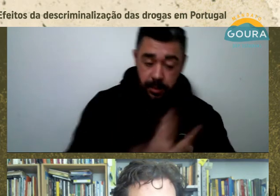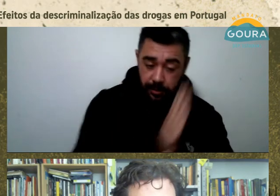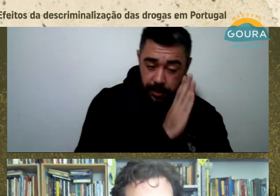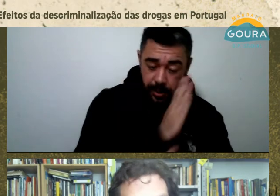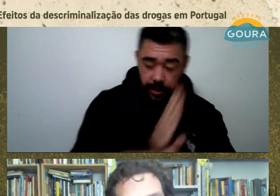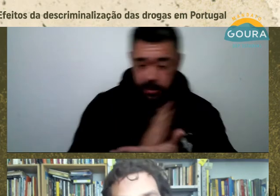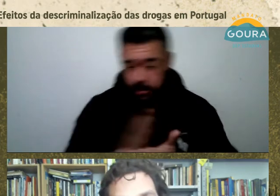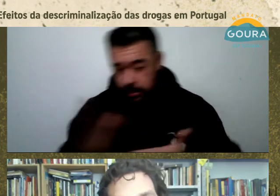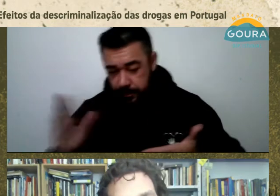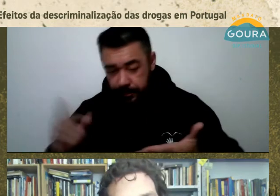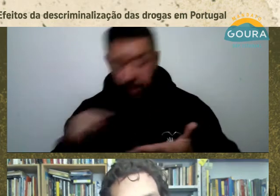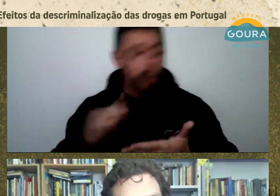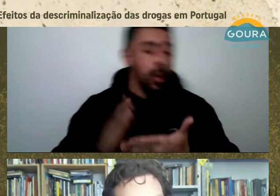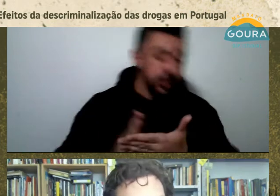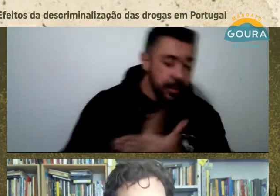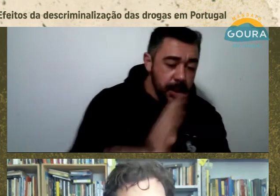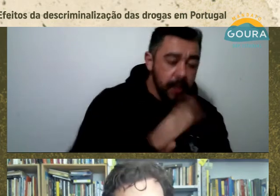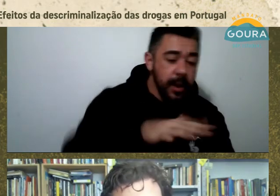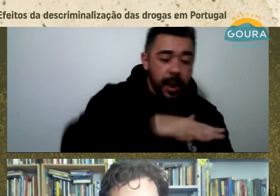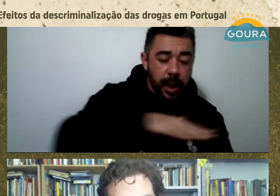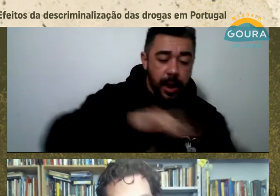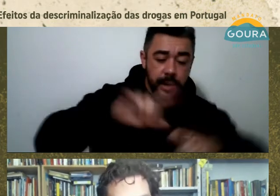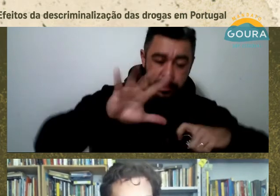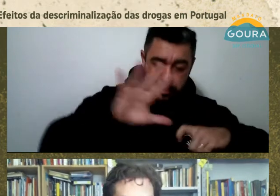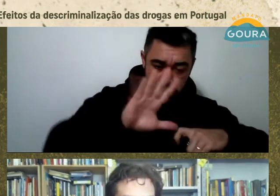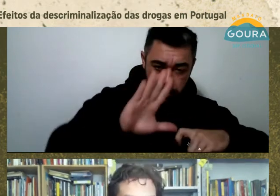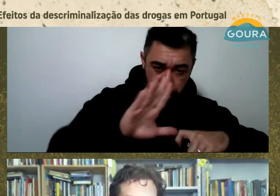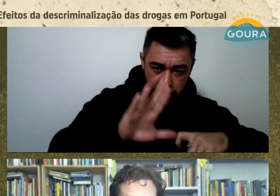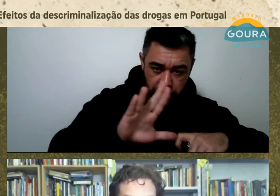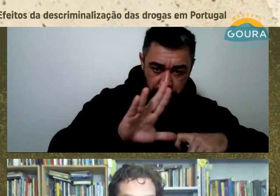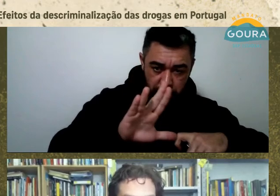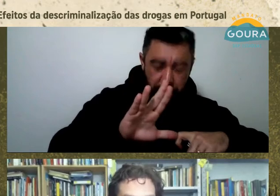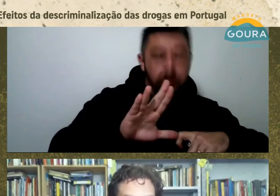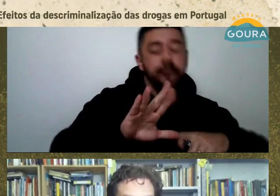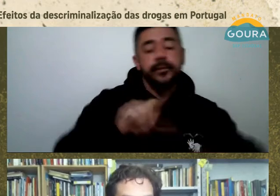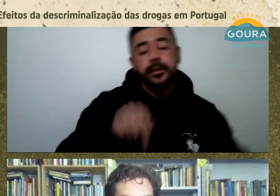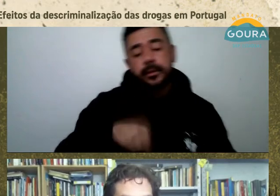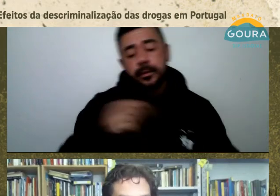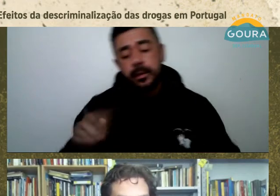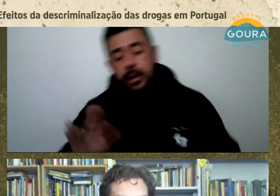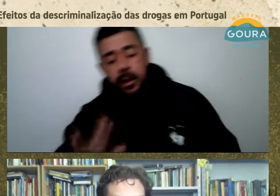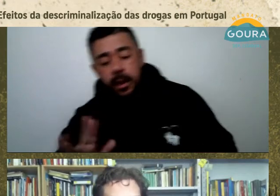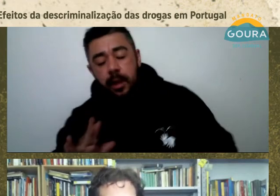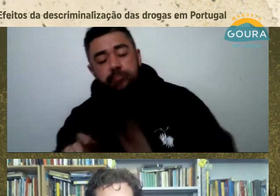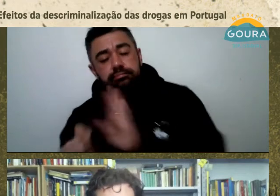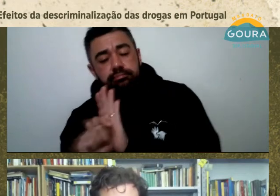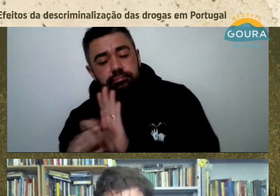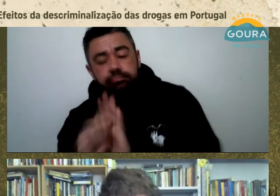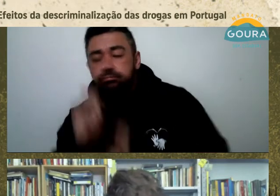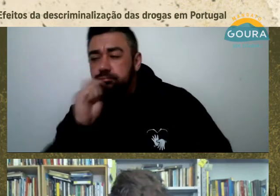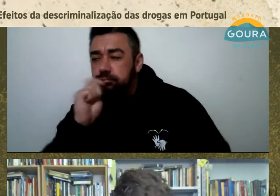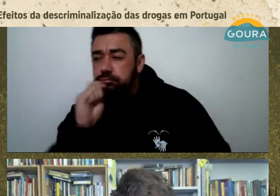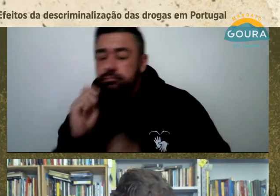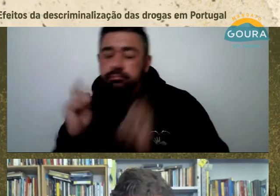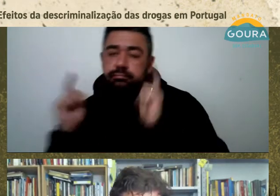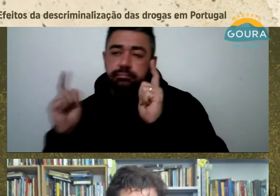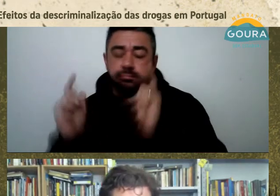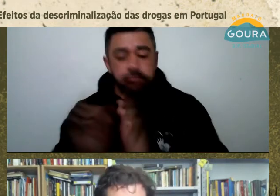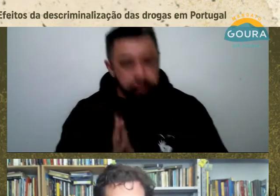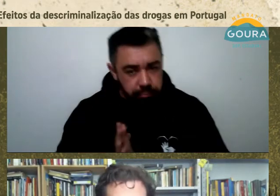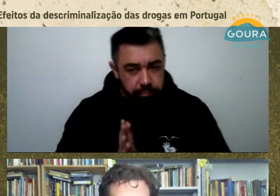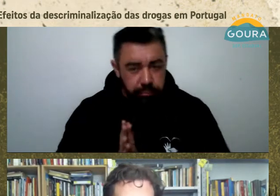legalização para fins terapêuticos e a legalização para fins recreativos. Esse foi um primeiro passo que